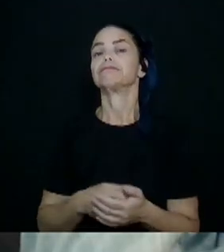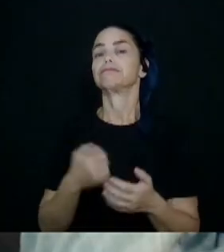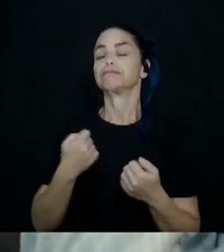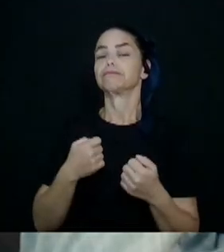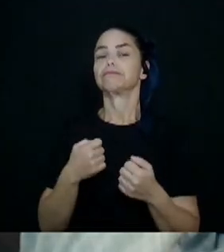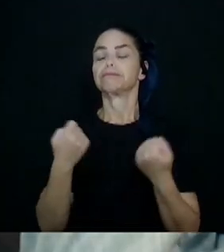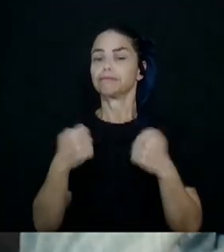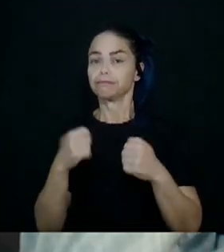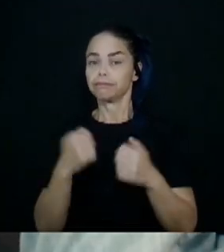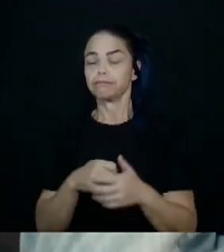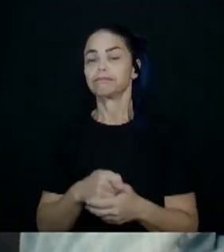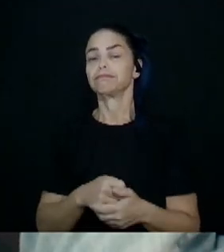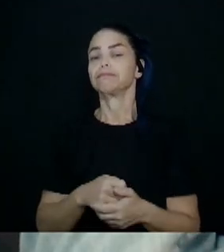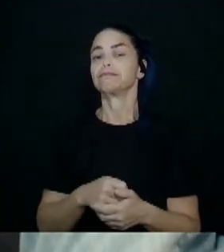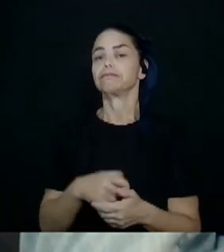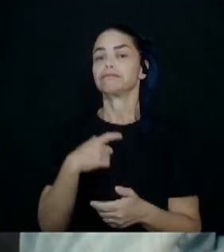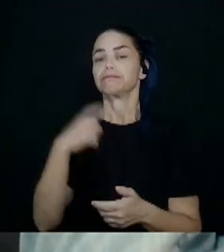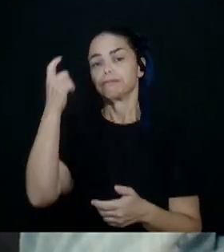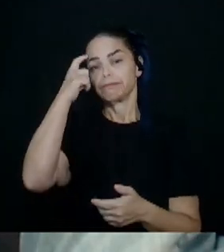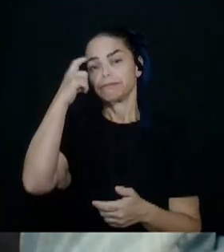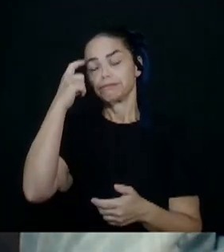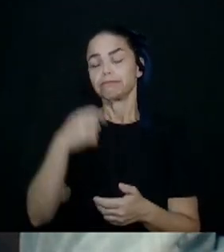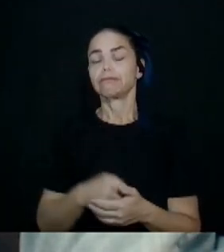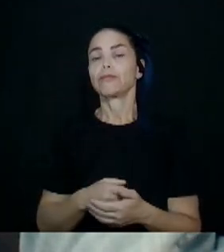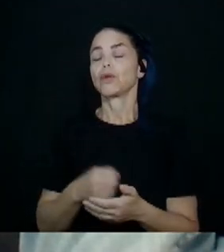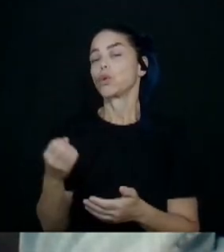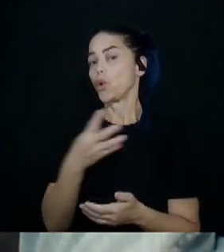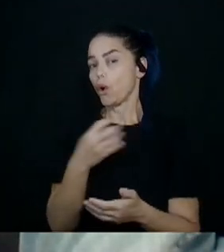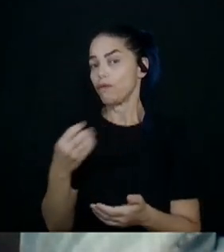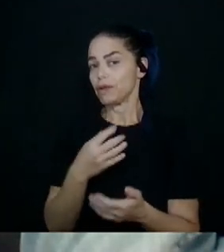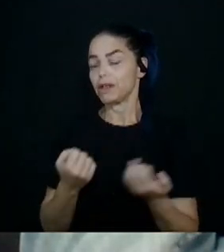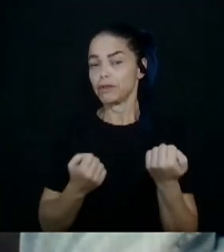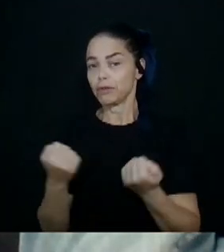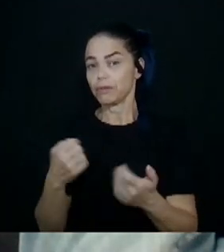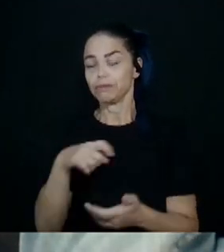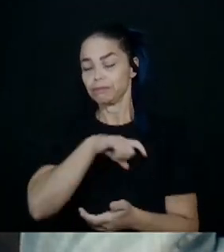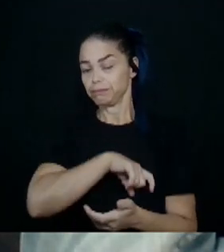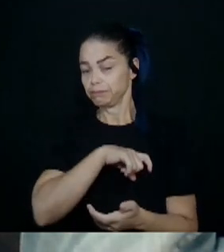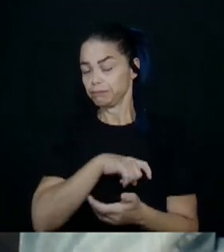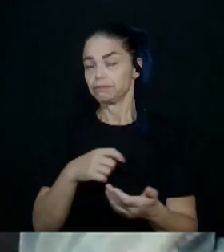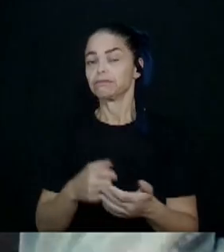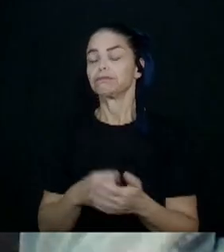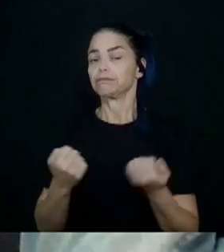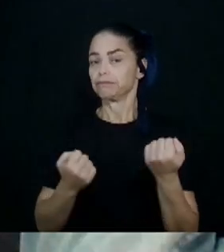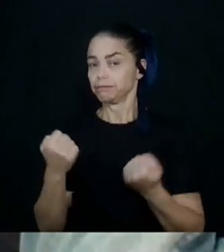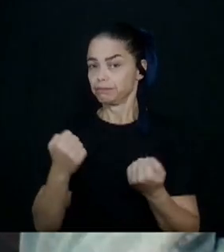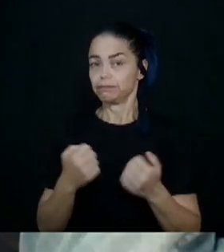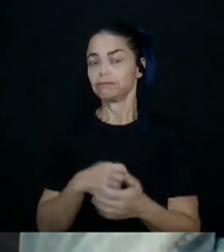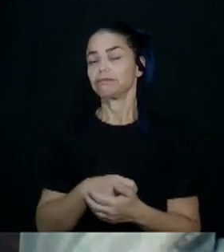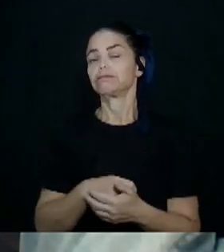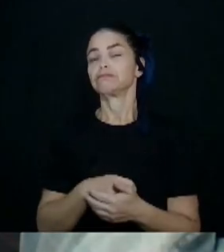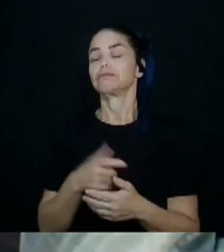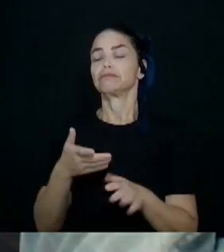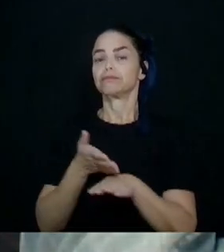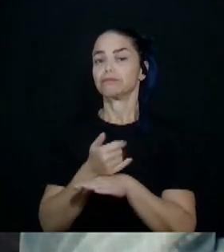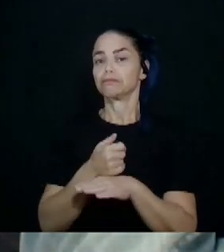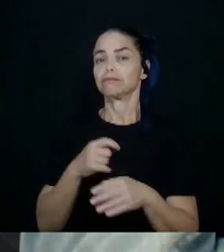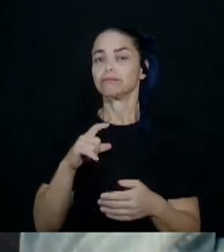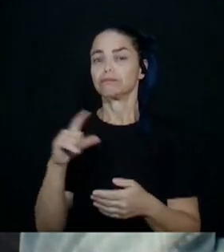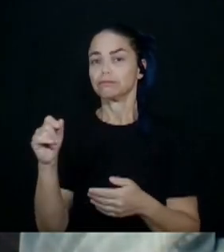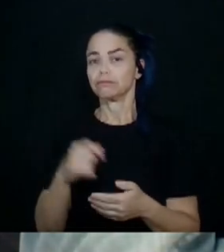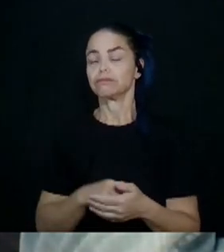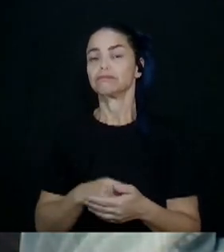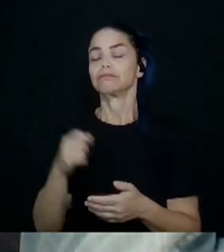né, eu acho que a gente tem que pensar por esse lado, né? Então, da sua parte, o que você faz? Saia antes, que pode ser que aconteça